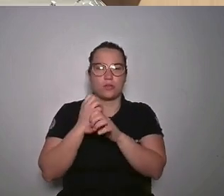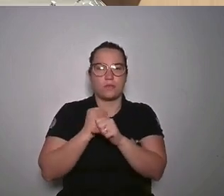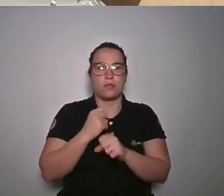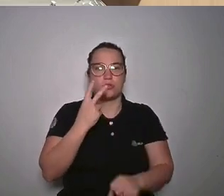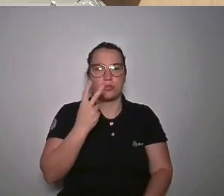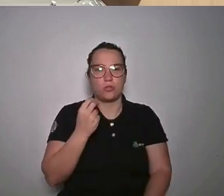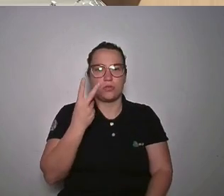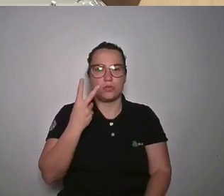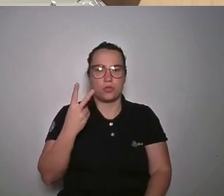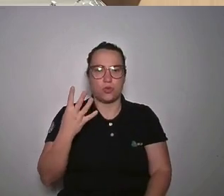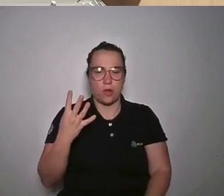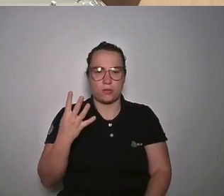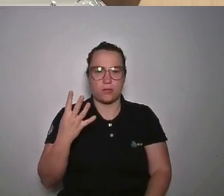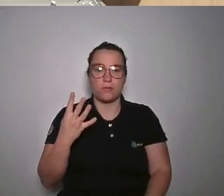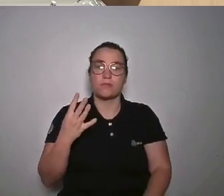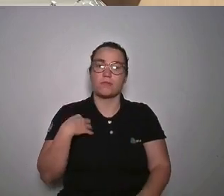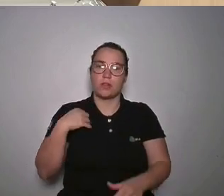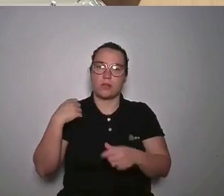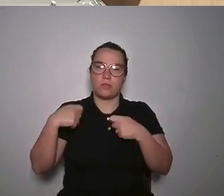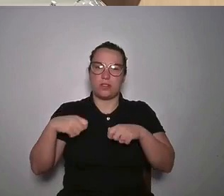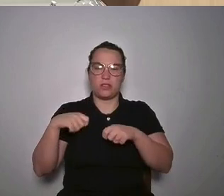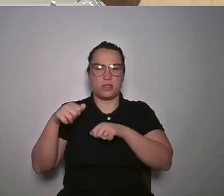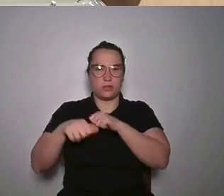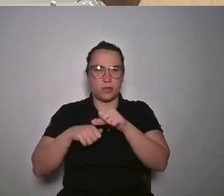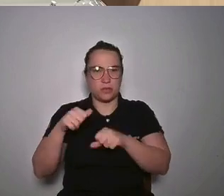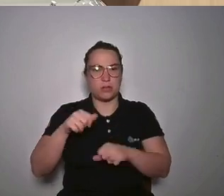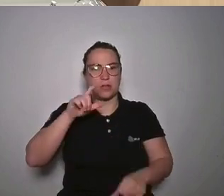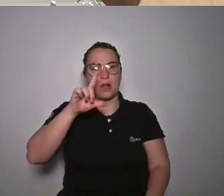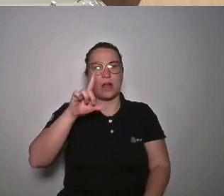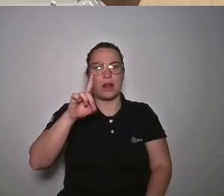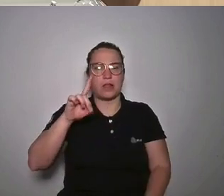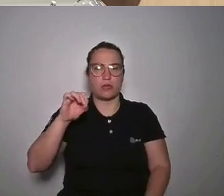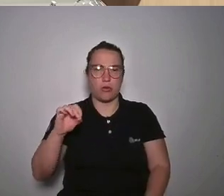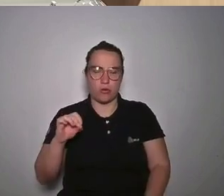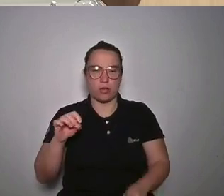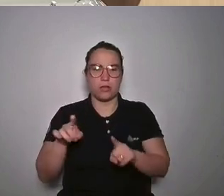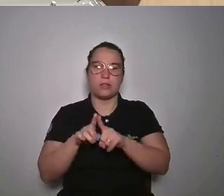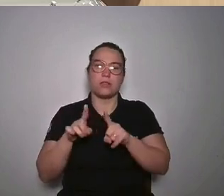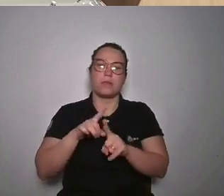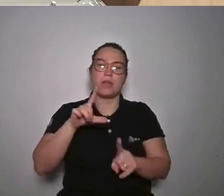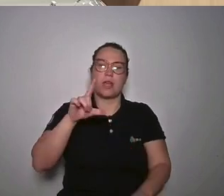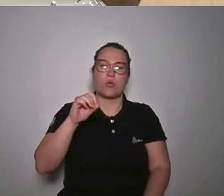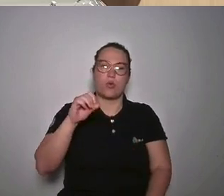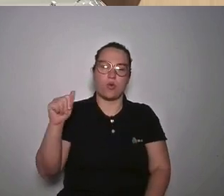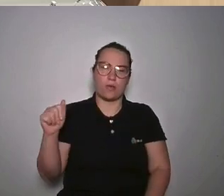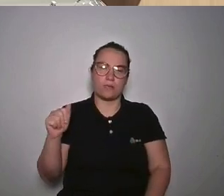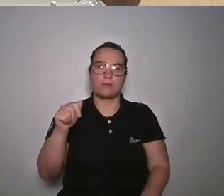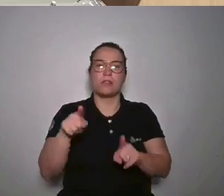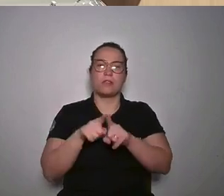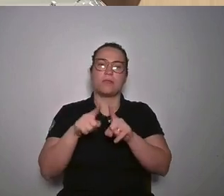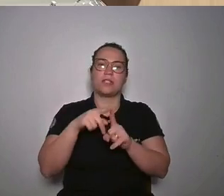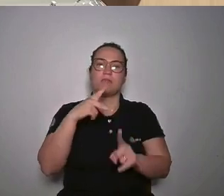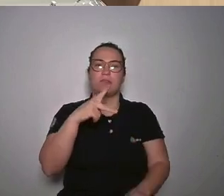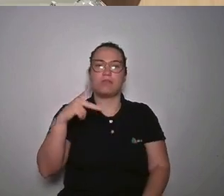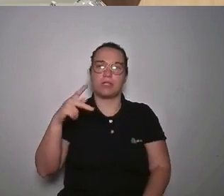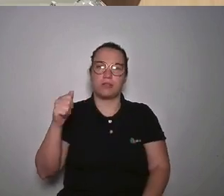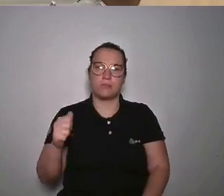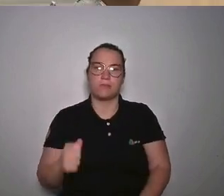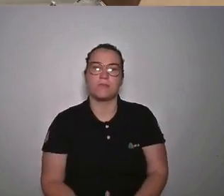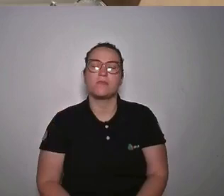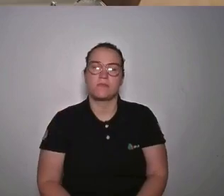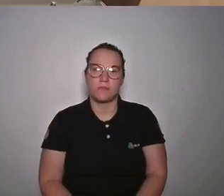preciso alterar a LDO e a LOA, e também a PPA. Num primeiro